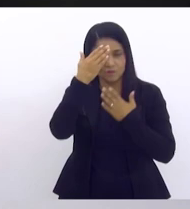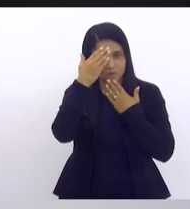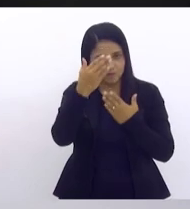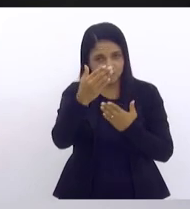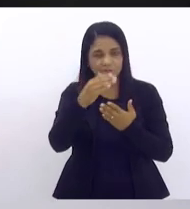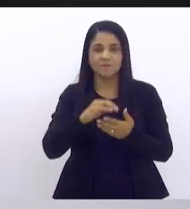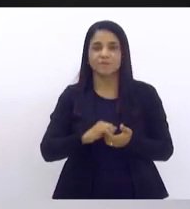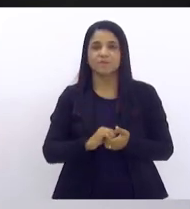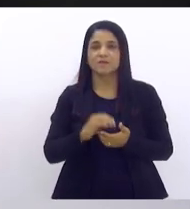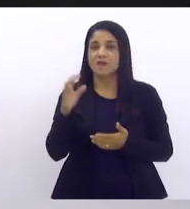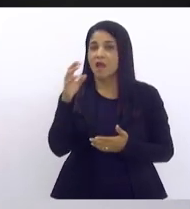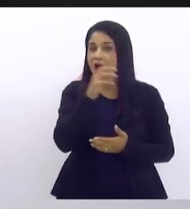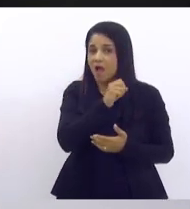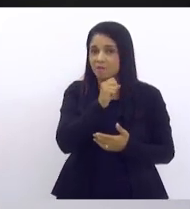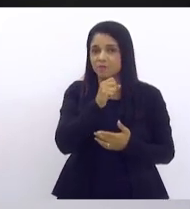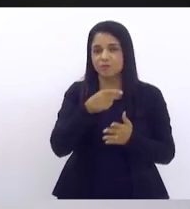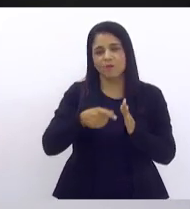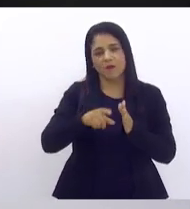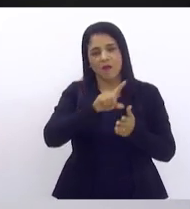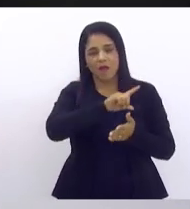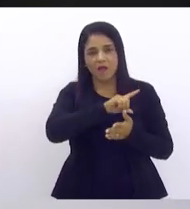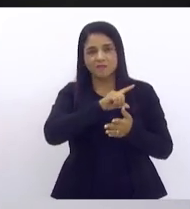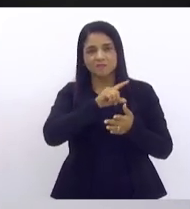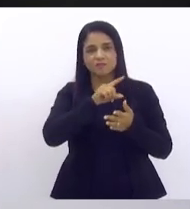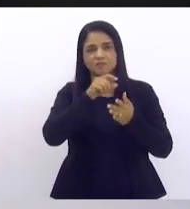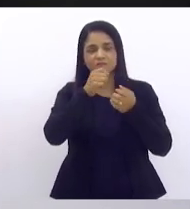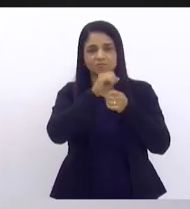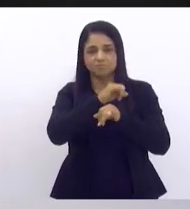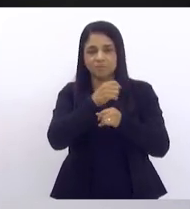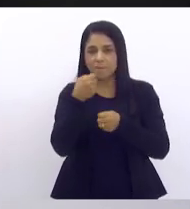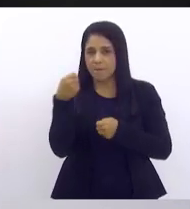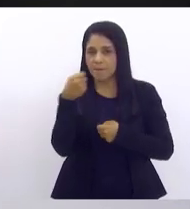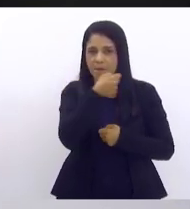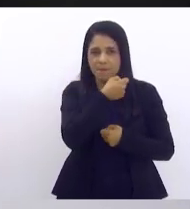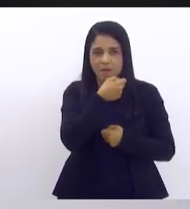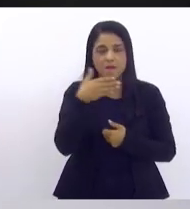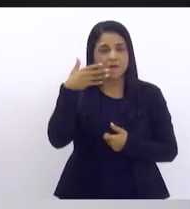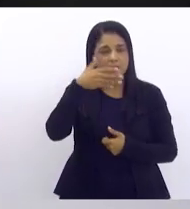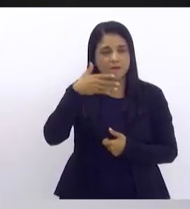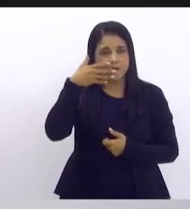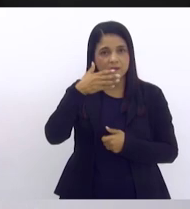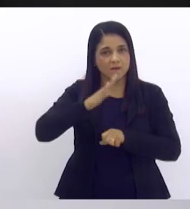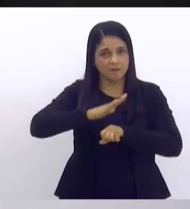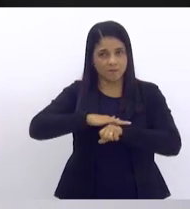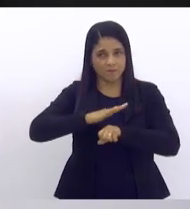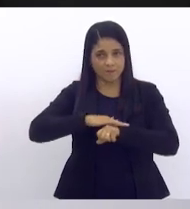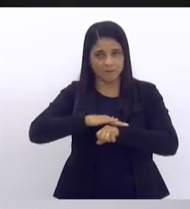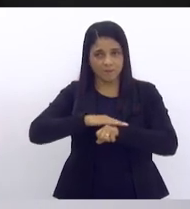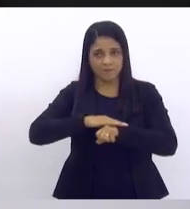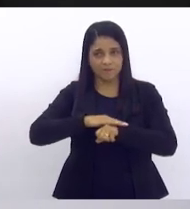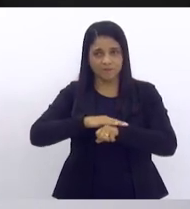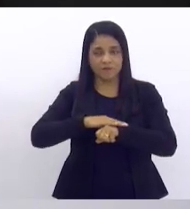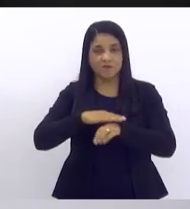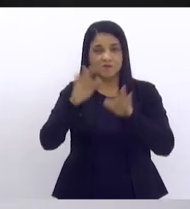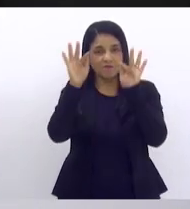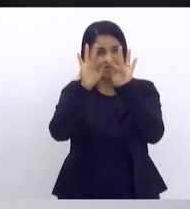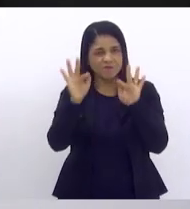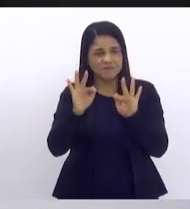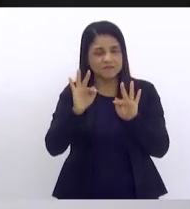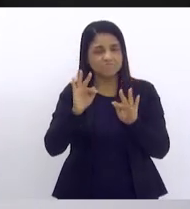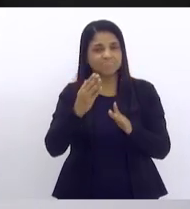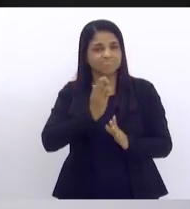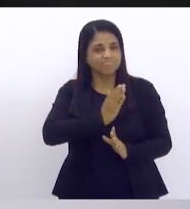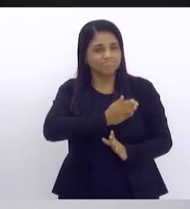Meus queridos, rapidamente, antes de passar a palavra e ter este momento, eu queria dizer que a felicidade do meu